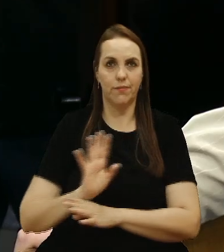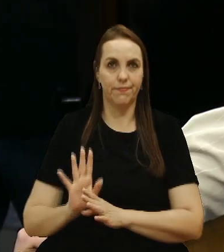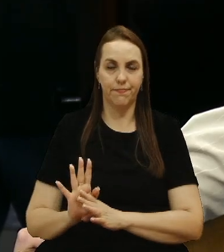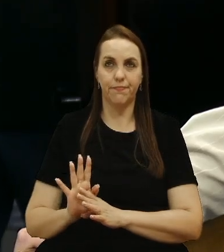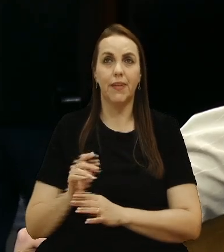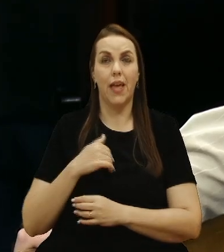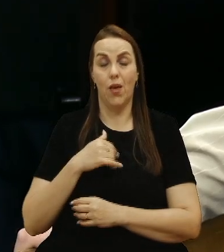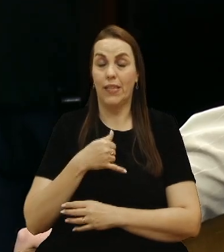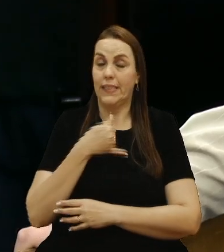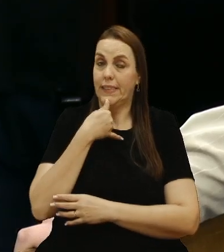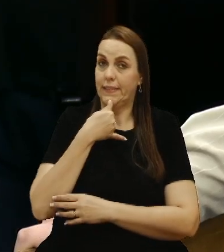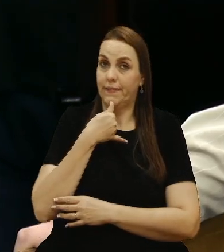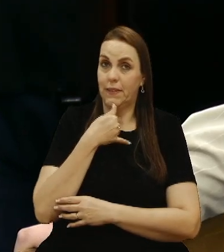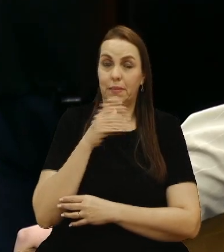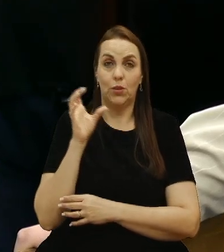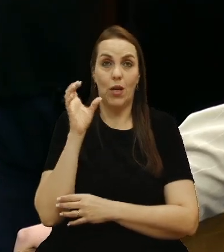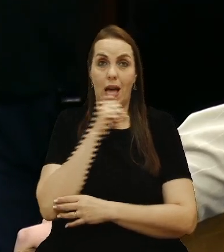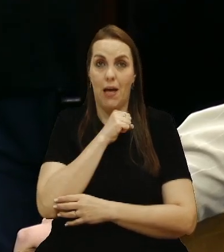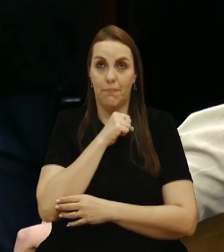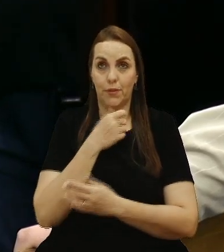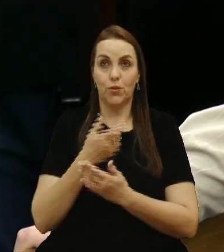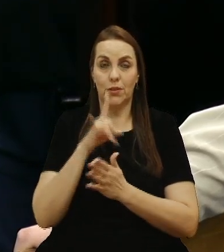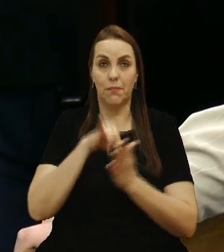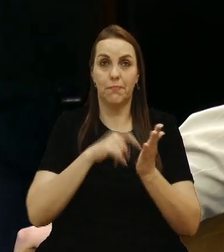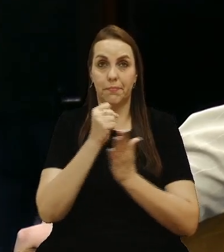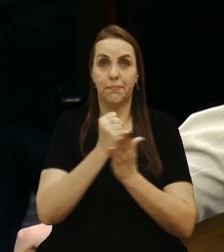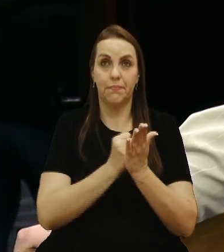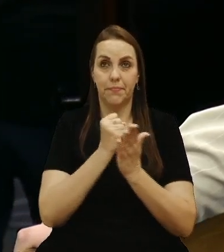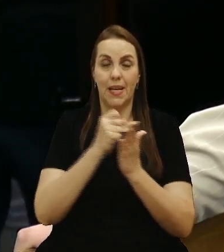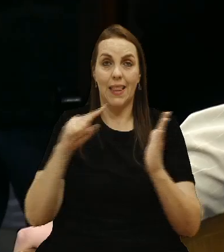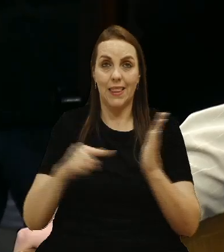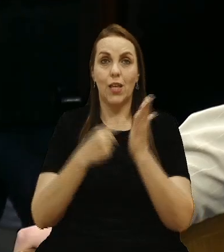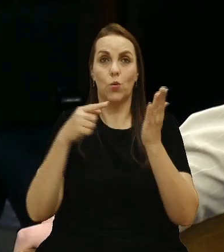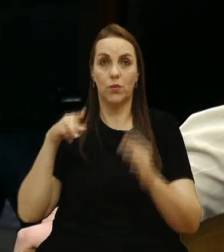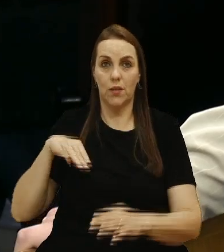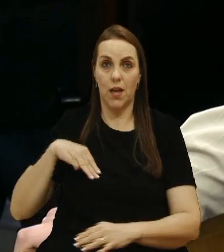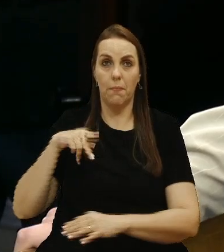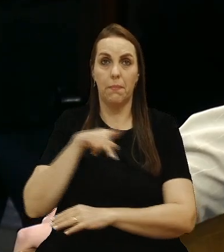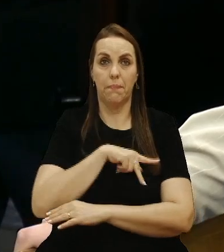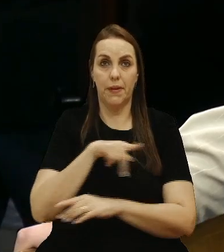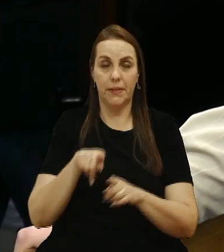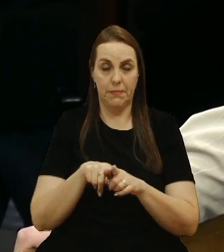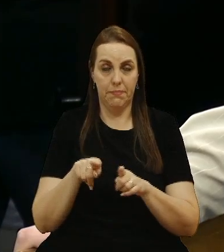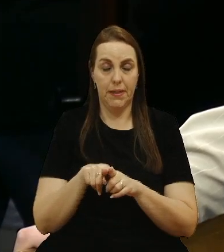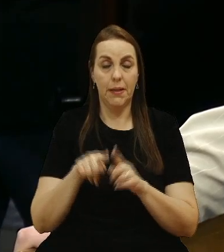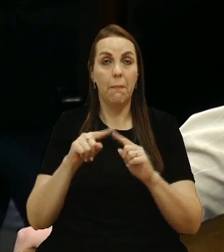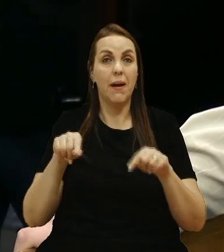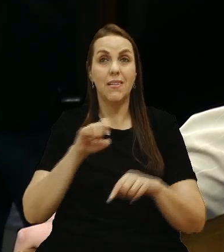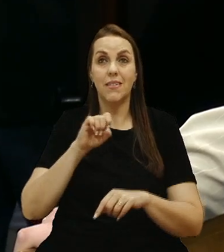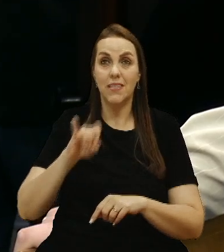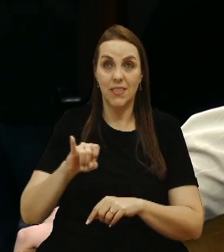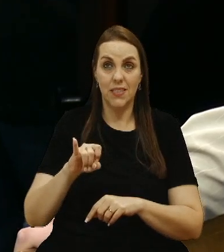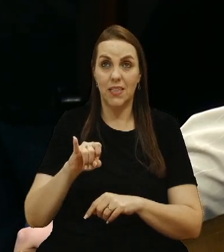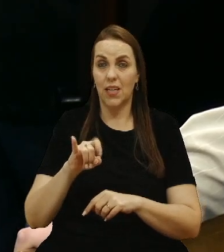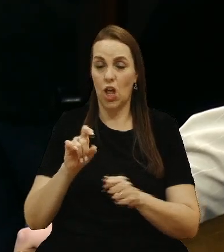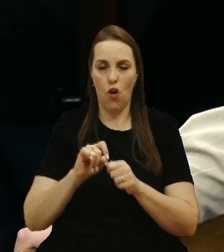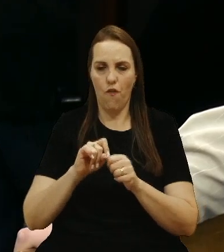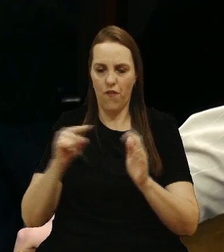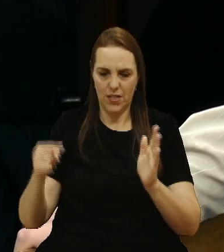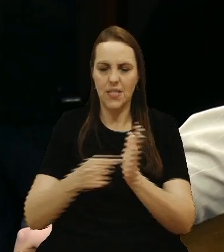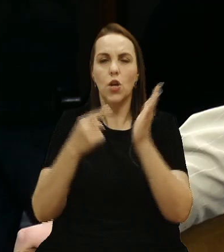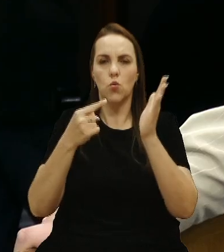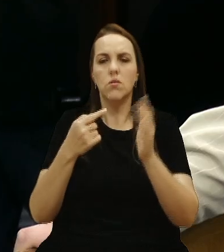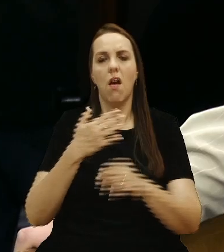tão rápidos, doutor Fernando, inteiro, protocolado essa denúncia no Ministério Público. Mas se não tivesse sido, eu teria eu mesmo feito essa denúncia,